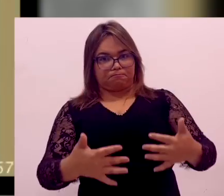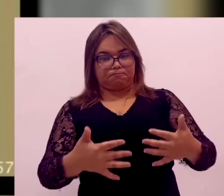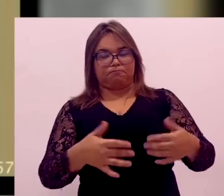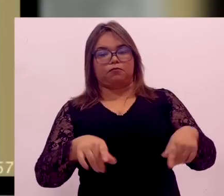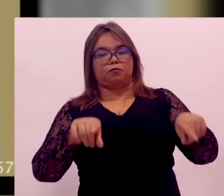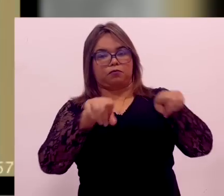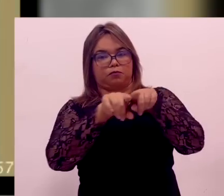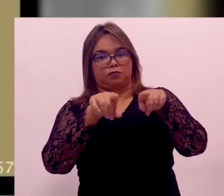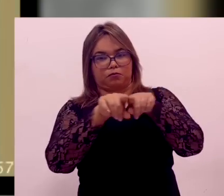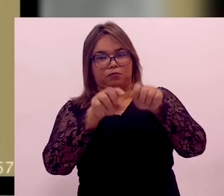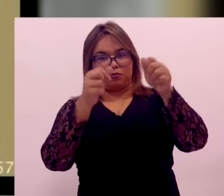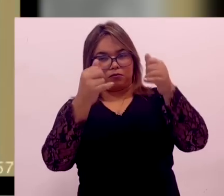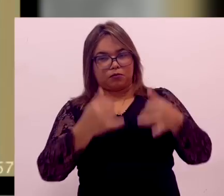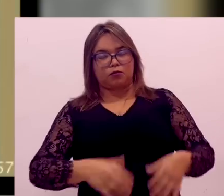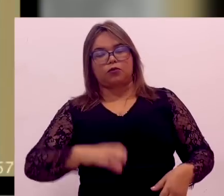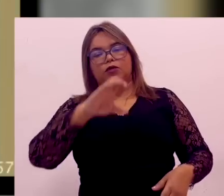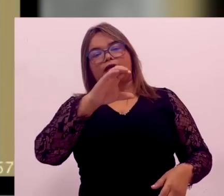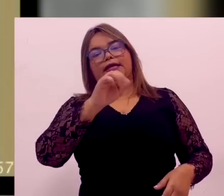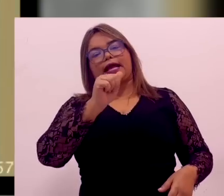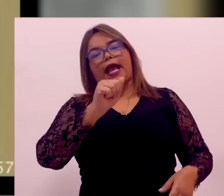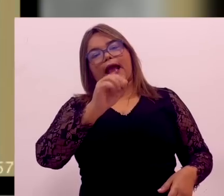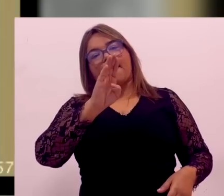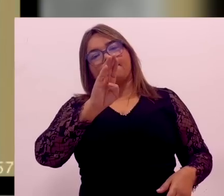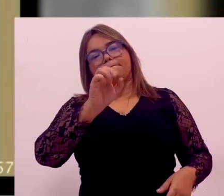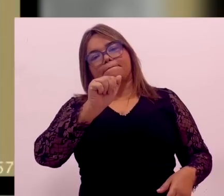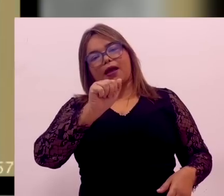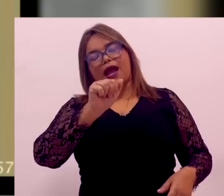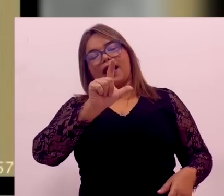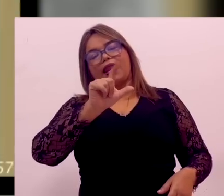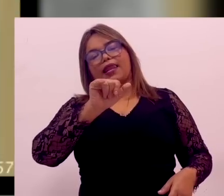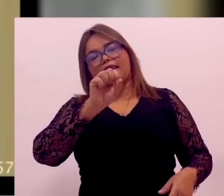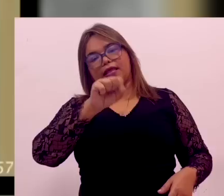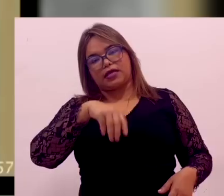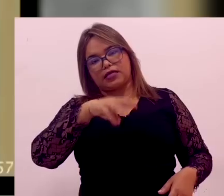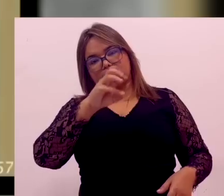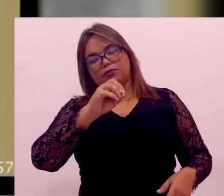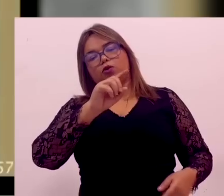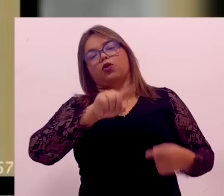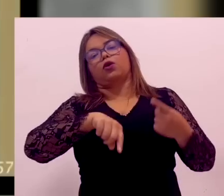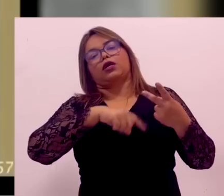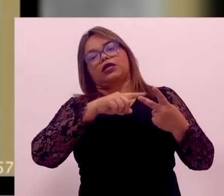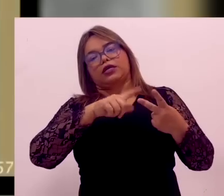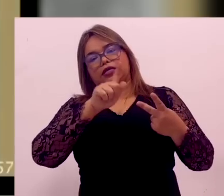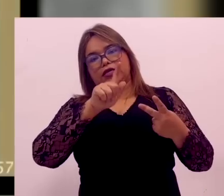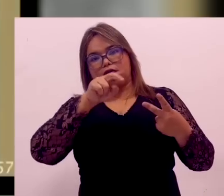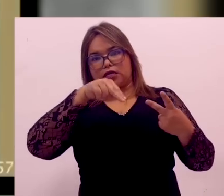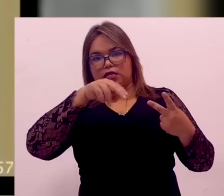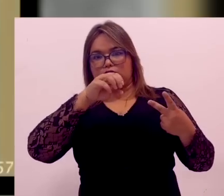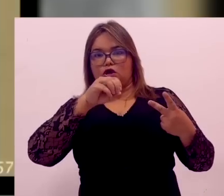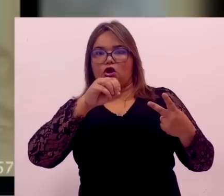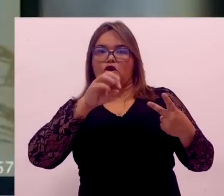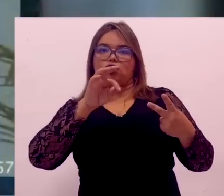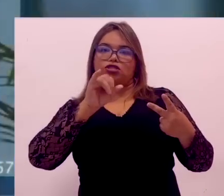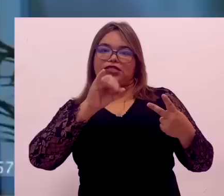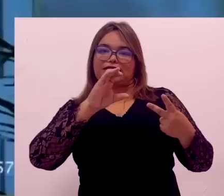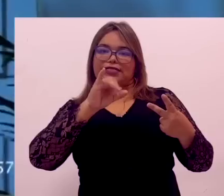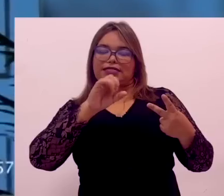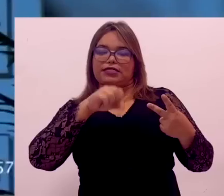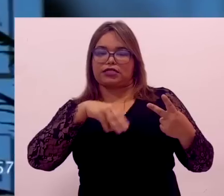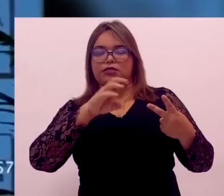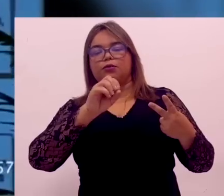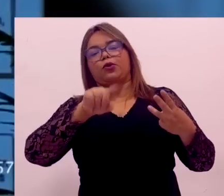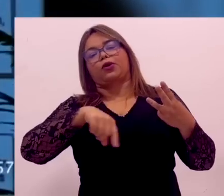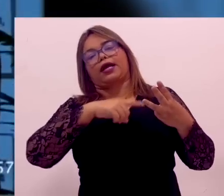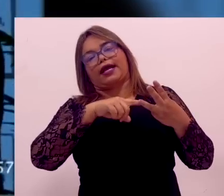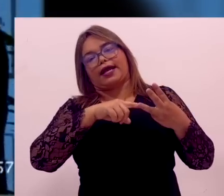explicação semelhante. Ele também fala do cabalismo, do gnosticismo, dos cavaleiros templários, mas ele não enxerga a